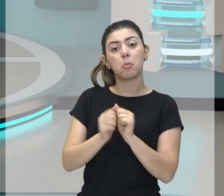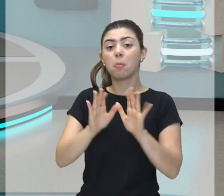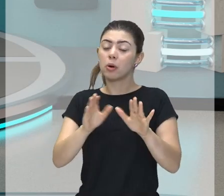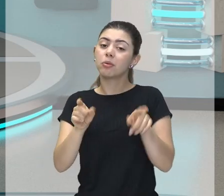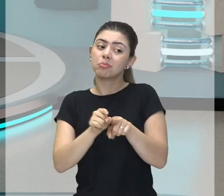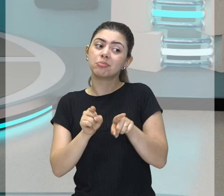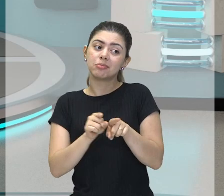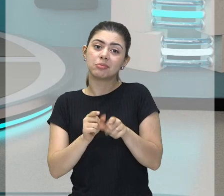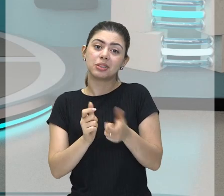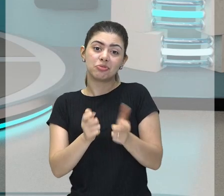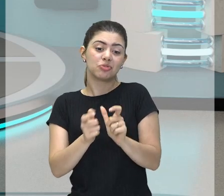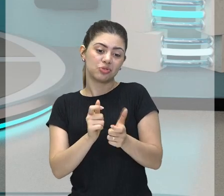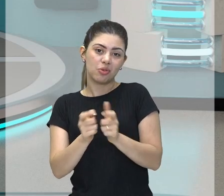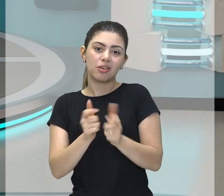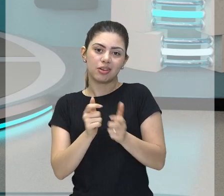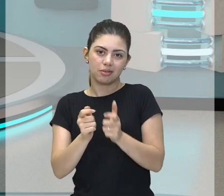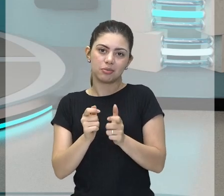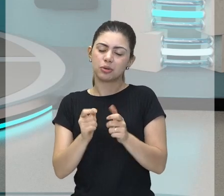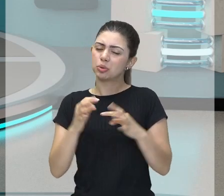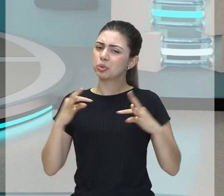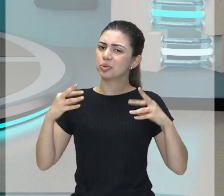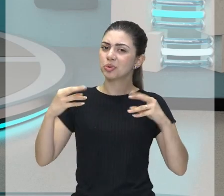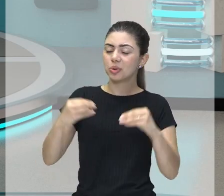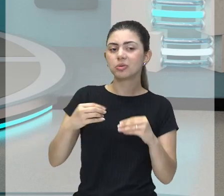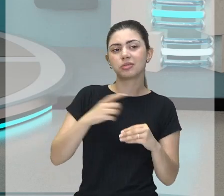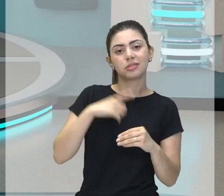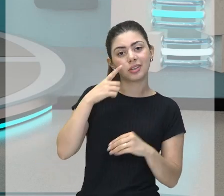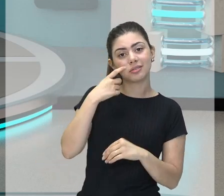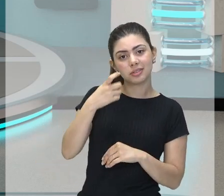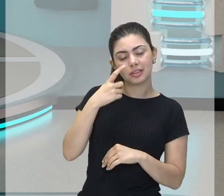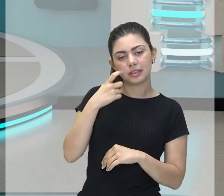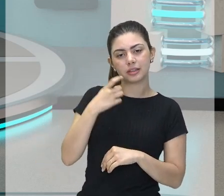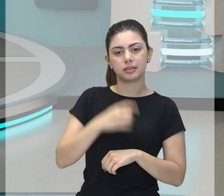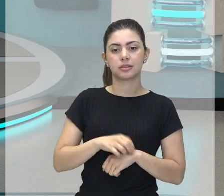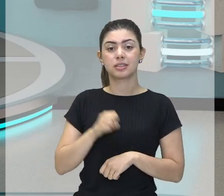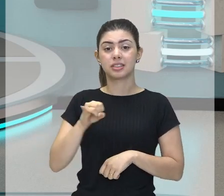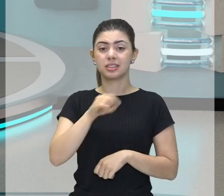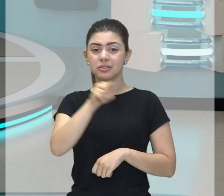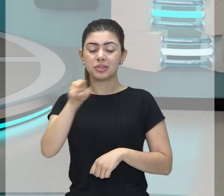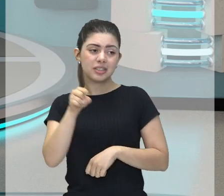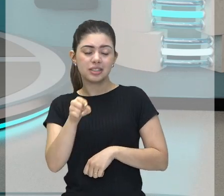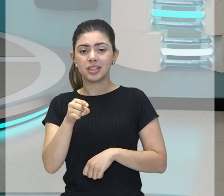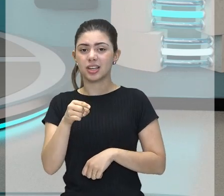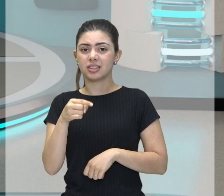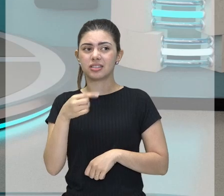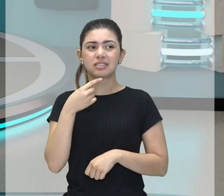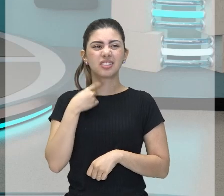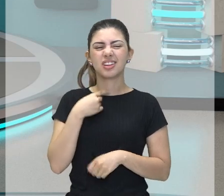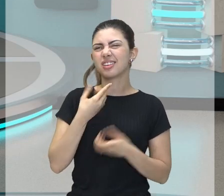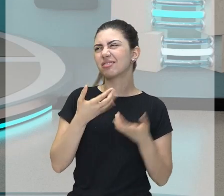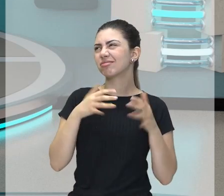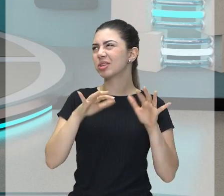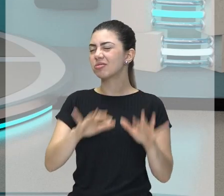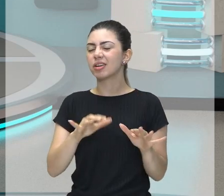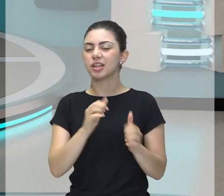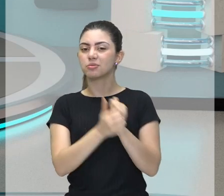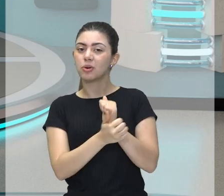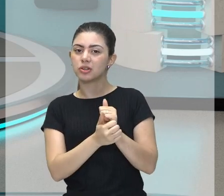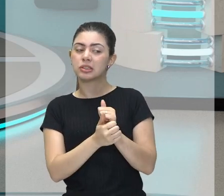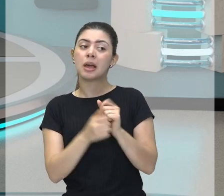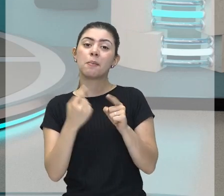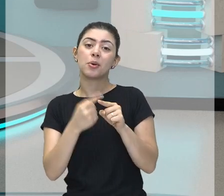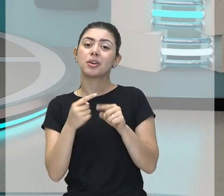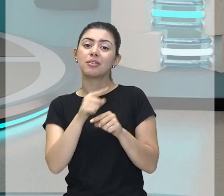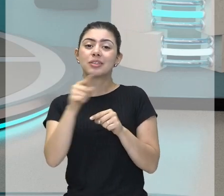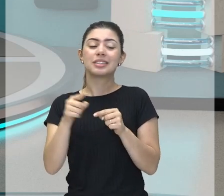videogame. Todo mundo tem um certo interesse. Quem não tem é porque ainda não descobriu, ainda não foi atrás realmente de